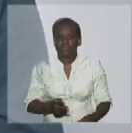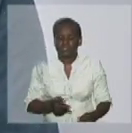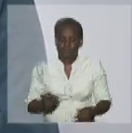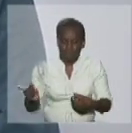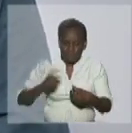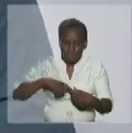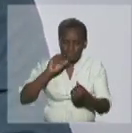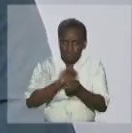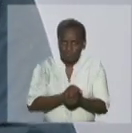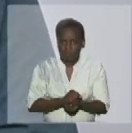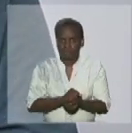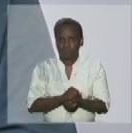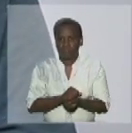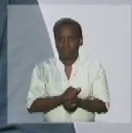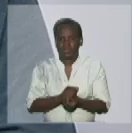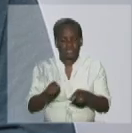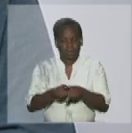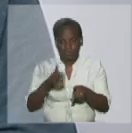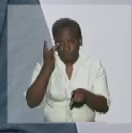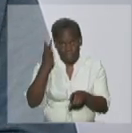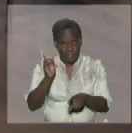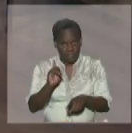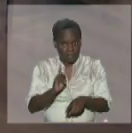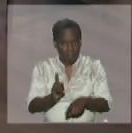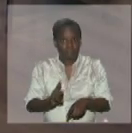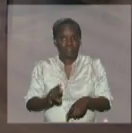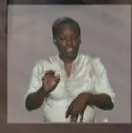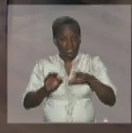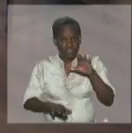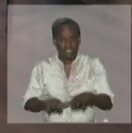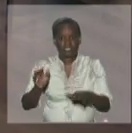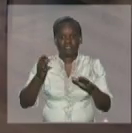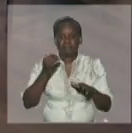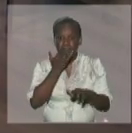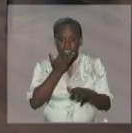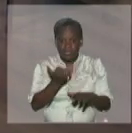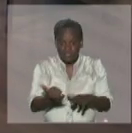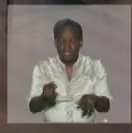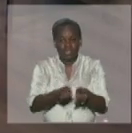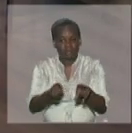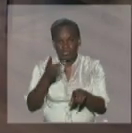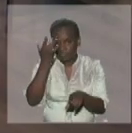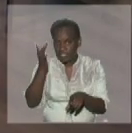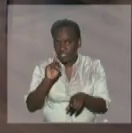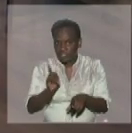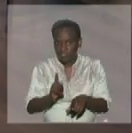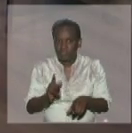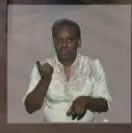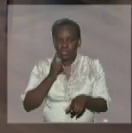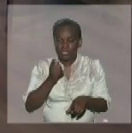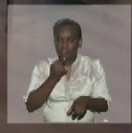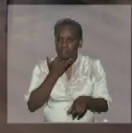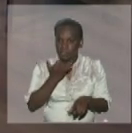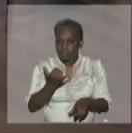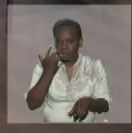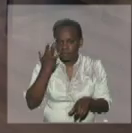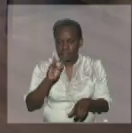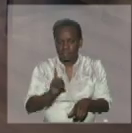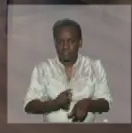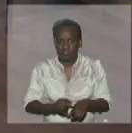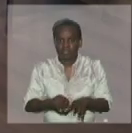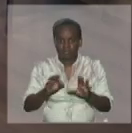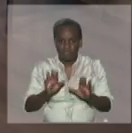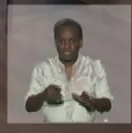buscar essa reaproximação. Que também não é fácil. Que também não é fácil. Às vezes o perdão também não é fácil, né? Conseguir o perdão